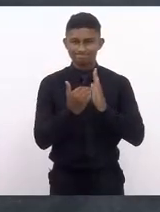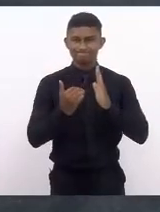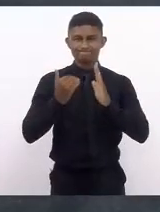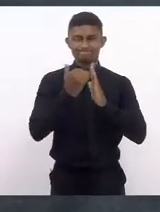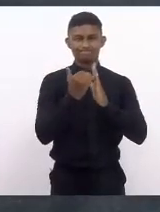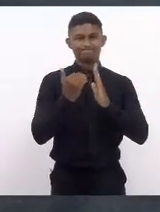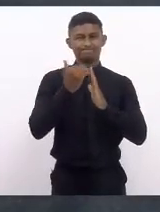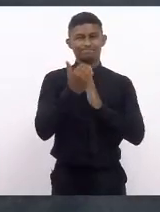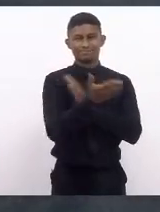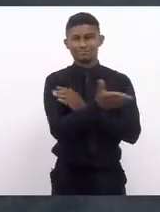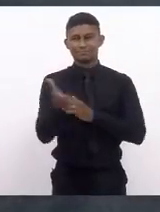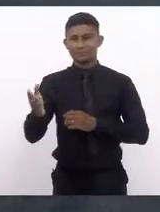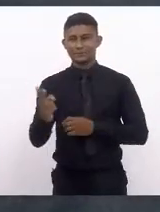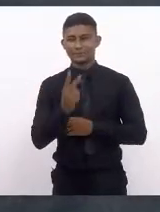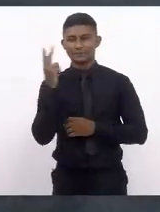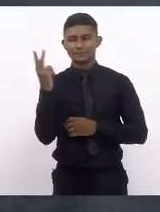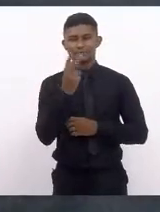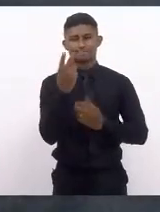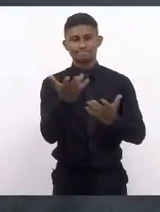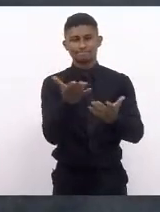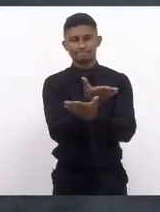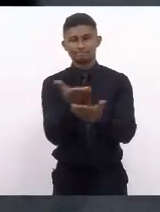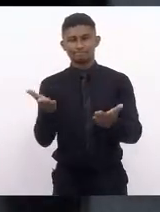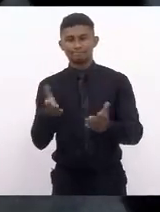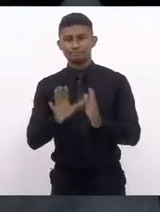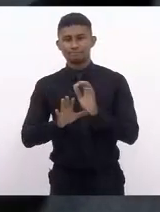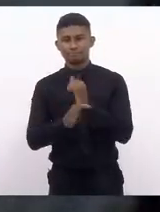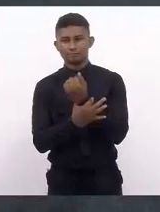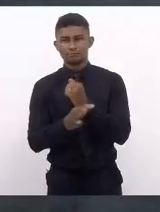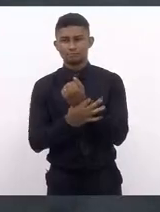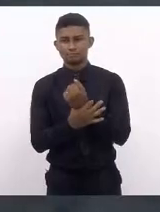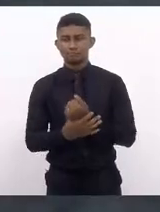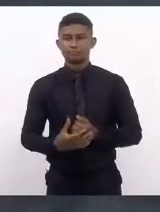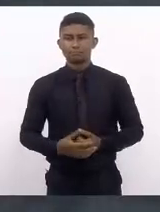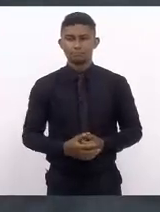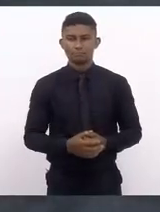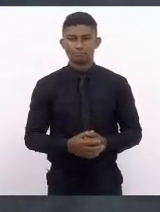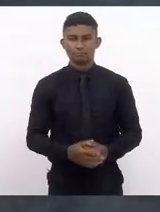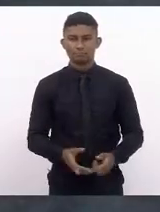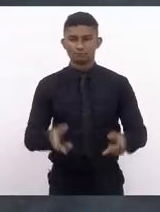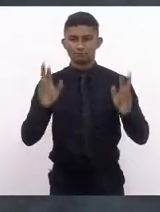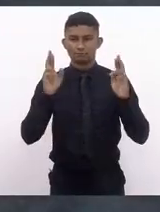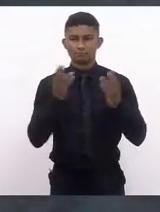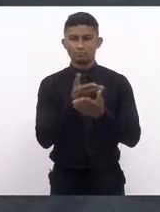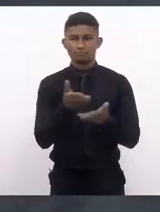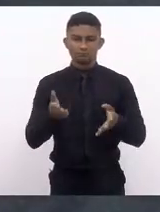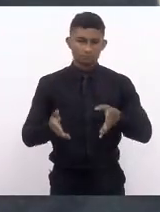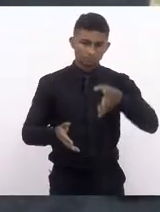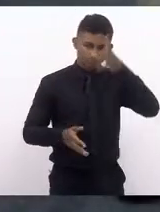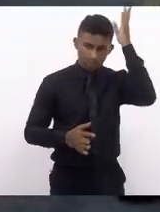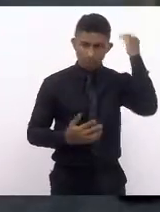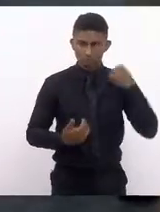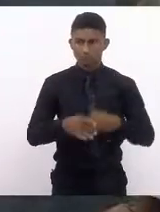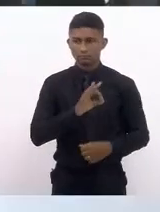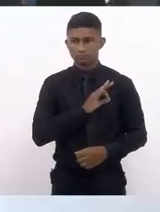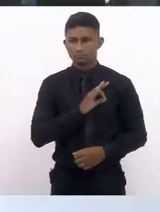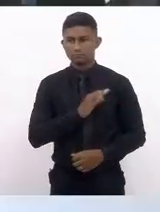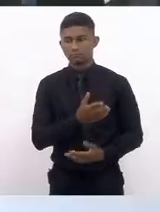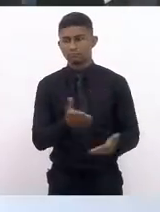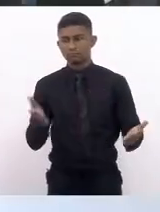valorização dos servidores da Segurança Pública Viva o corpo de bombeiros via para a polícia